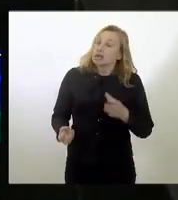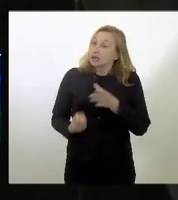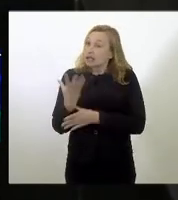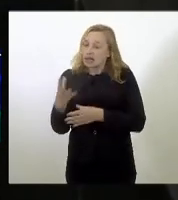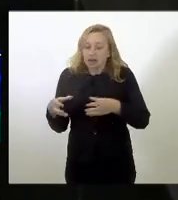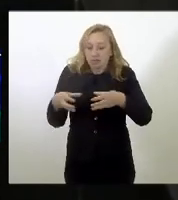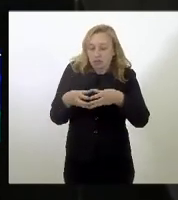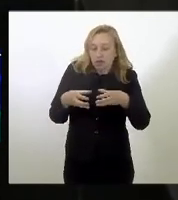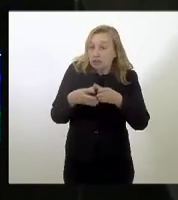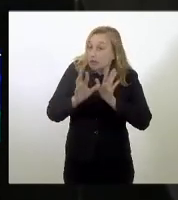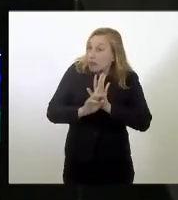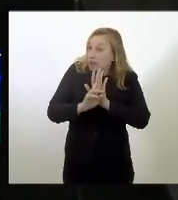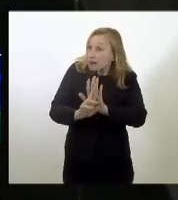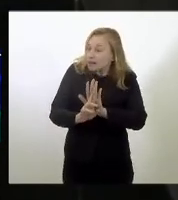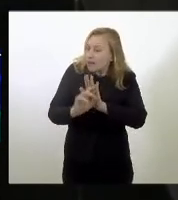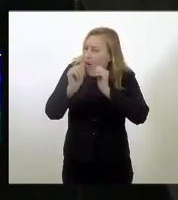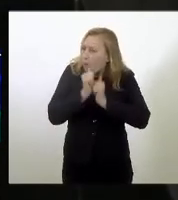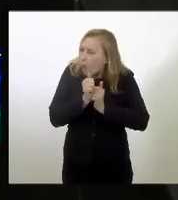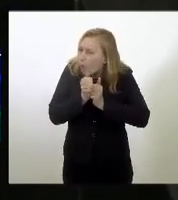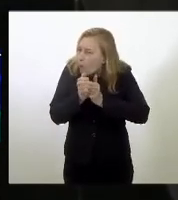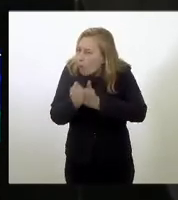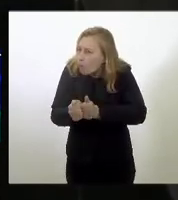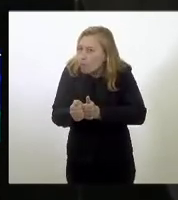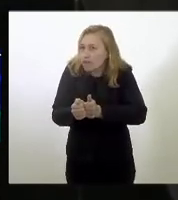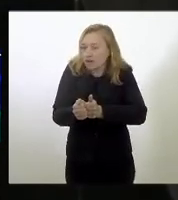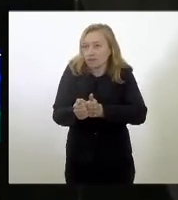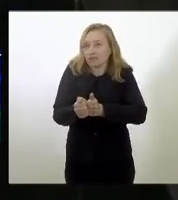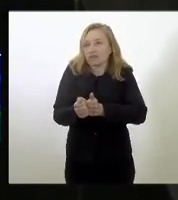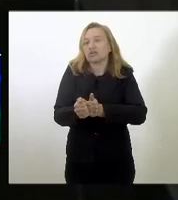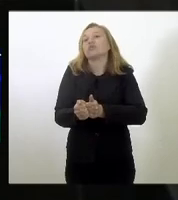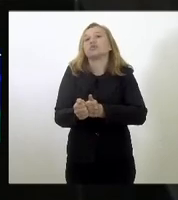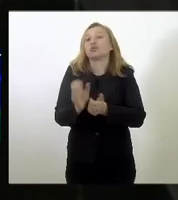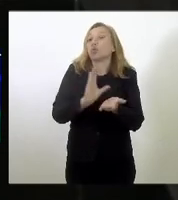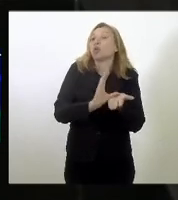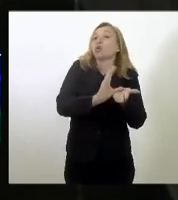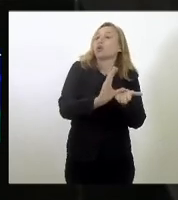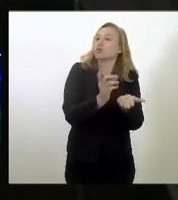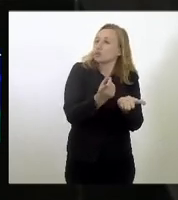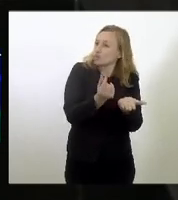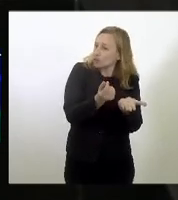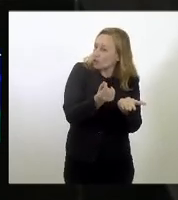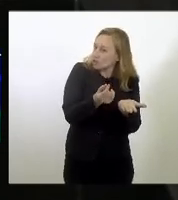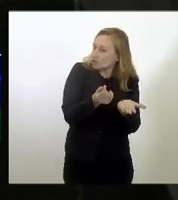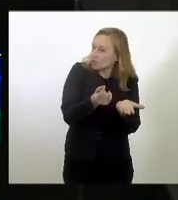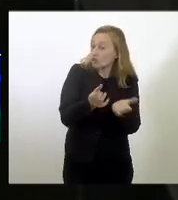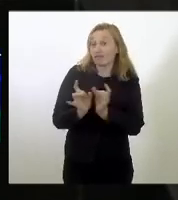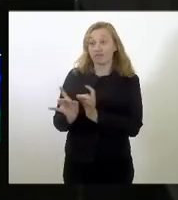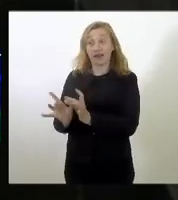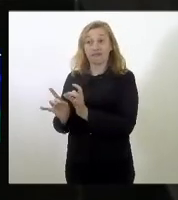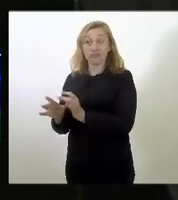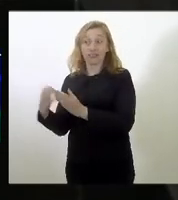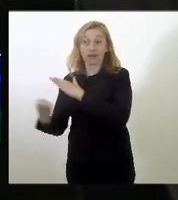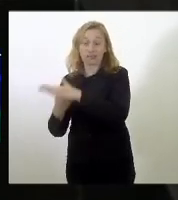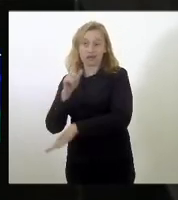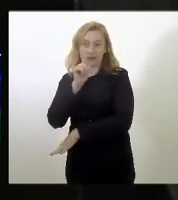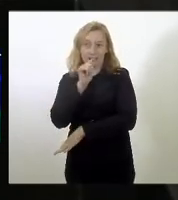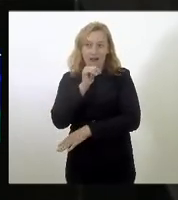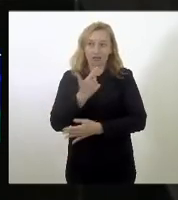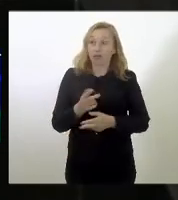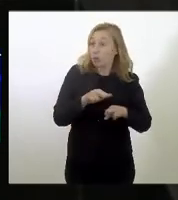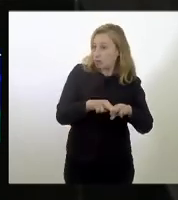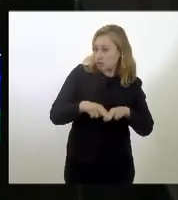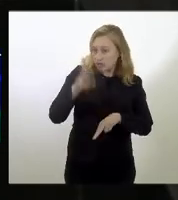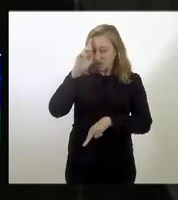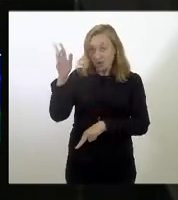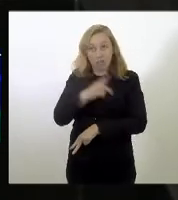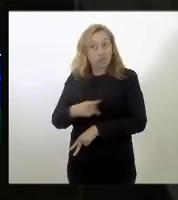de representação e acompanhamento sobre os recursos advindos da venda da SEDAI. É por isso,